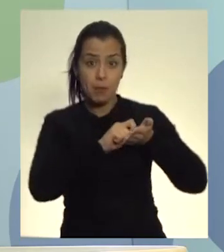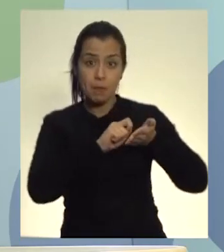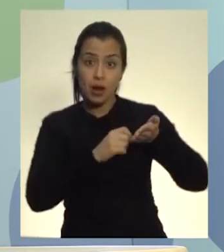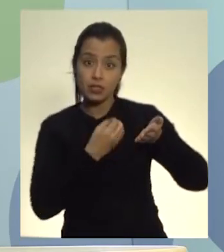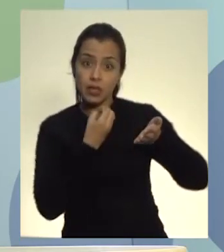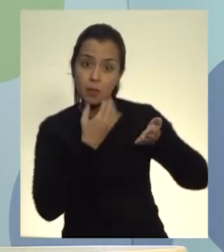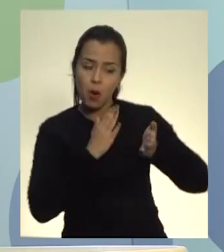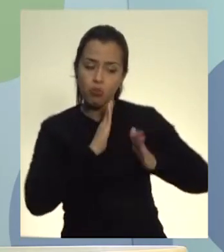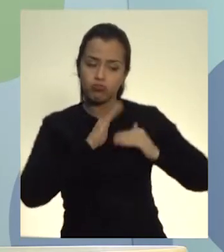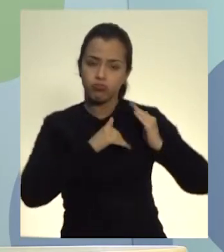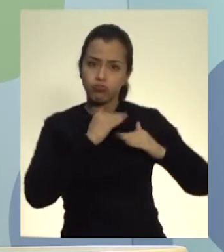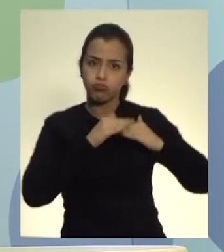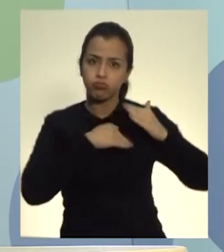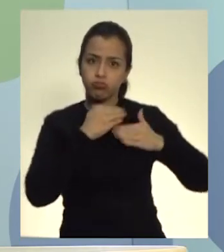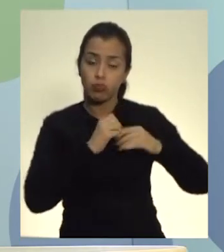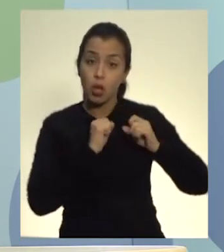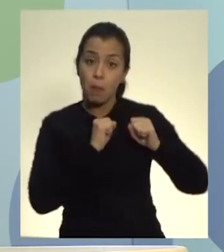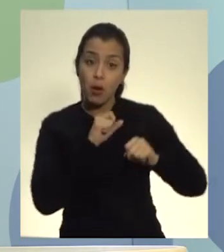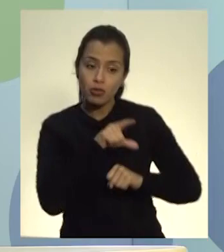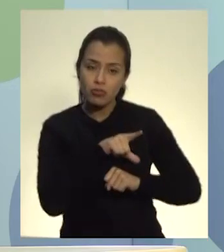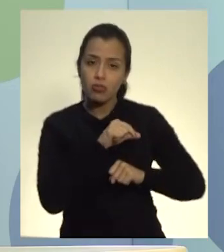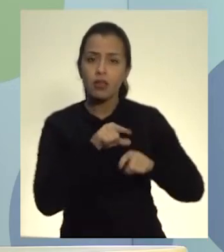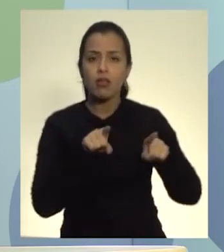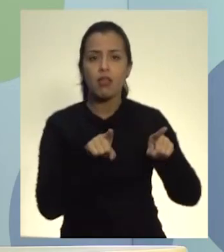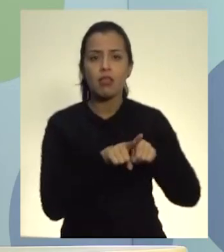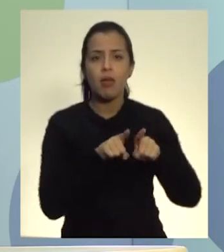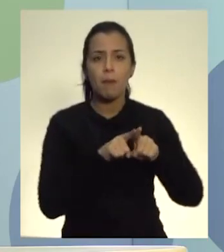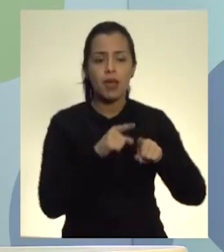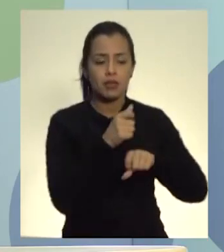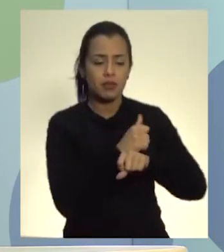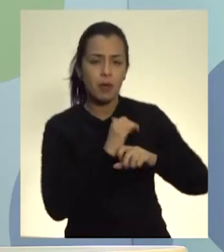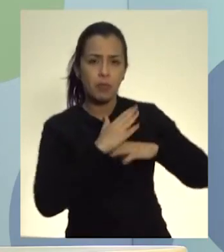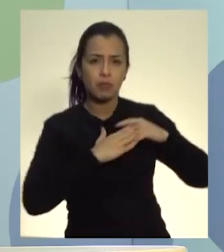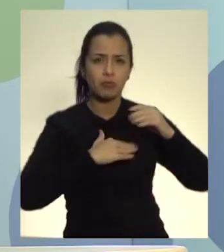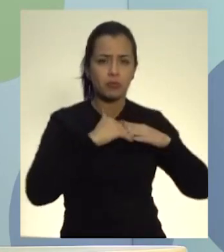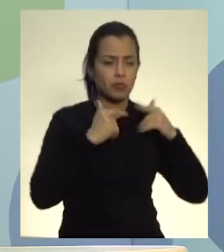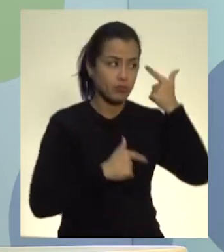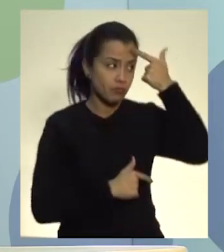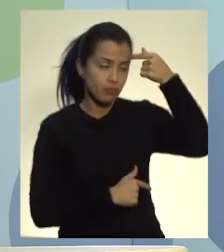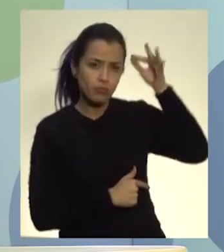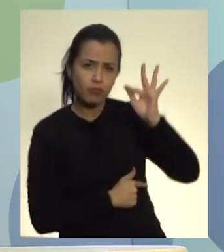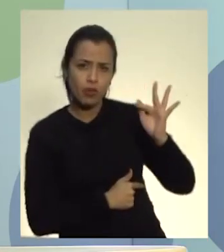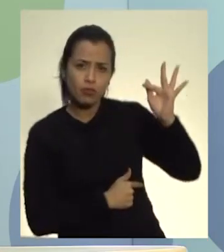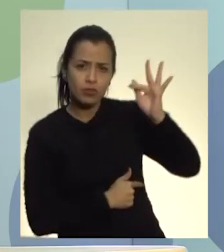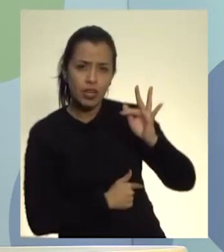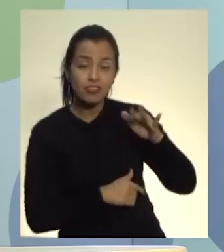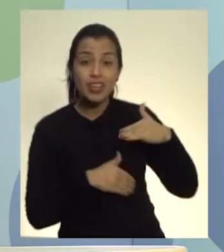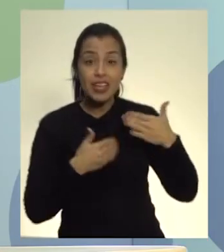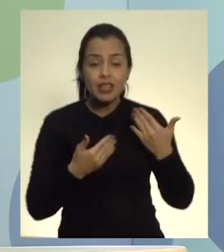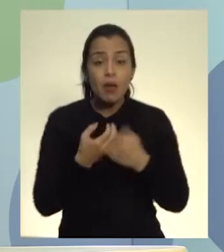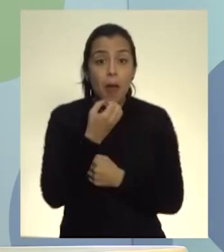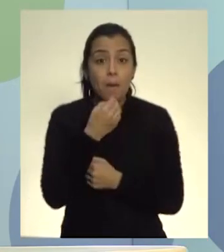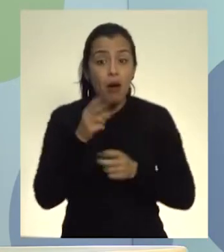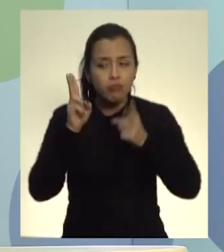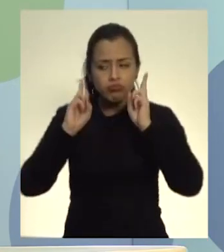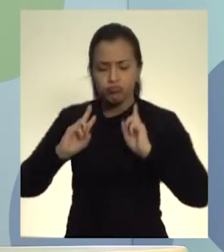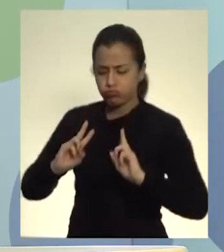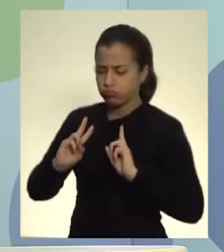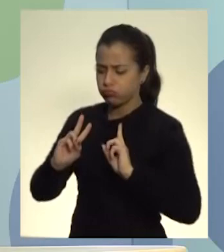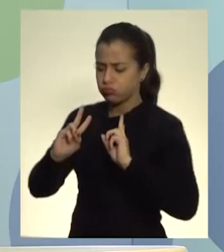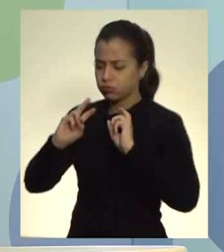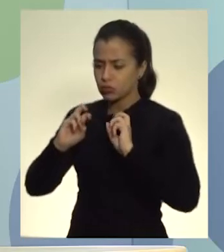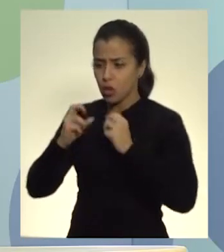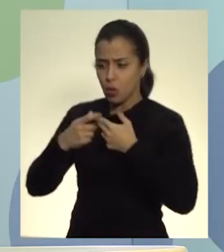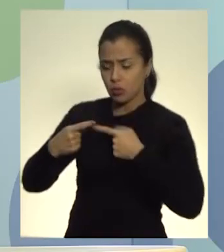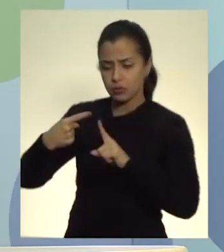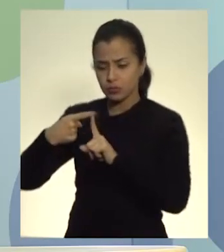Isso vai ajudar na escolha profissional também, numa universidade. Então, a gente precisa começar a saber quais nossos